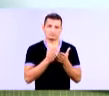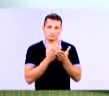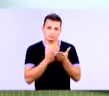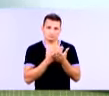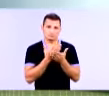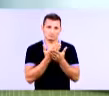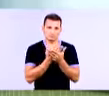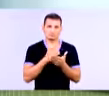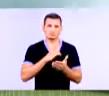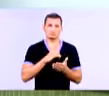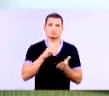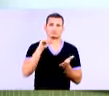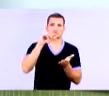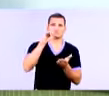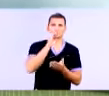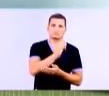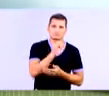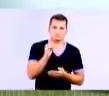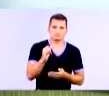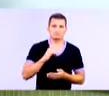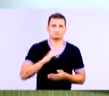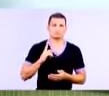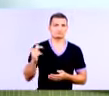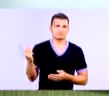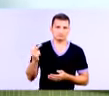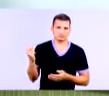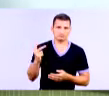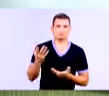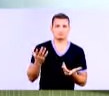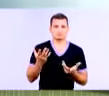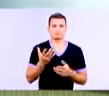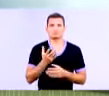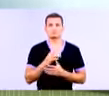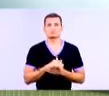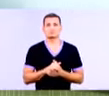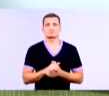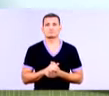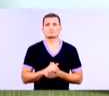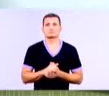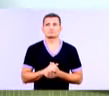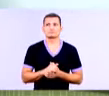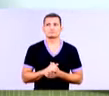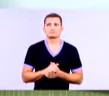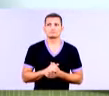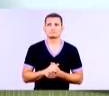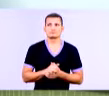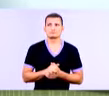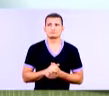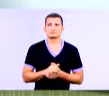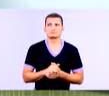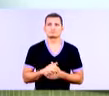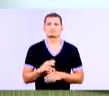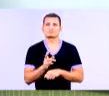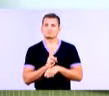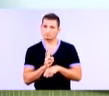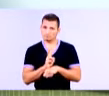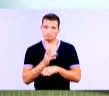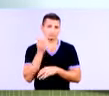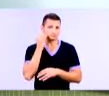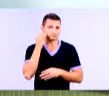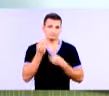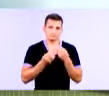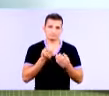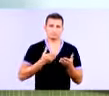dar um auxílio, nós temos a gente, eu e o professor José Massa, a gente vai estar aqui olhando, fiscalizando tudo aí para ver como é que se dá essa